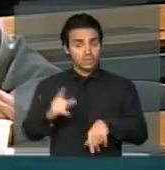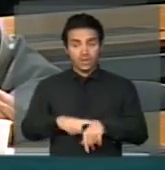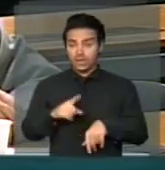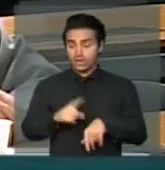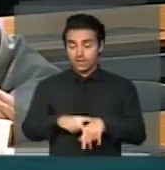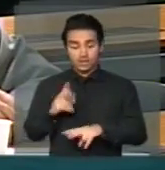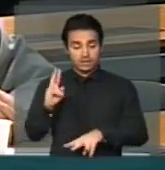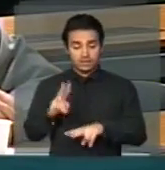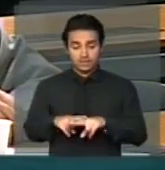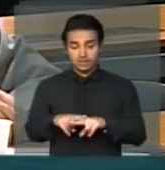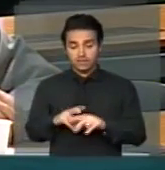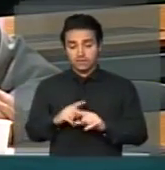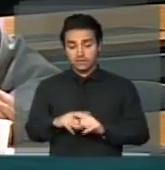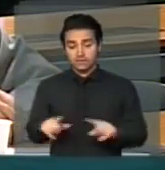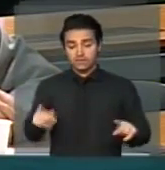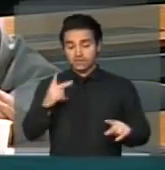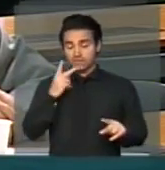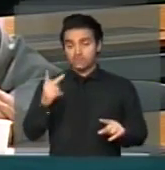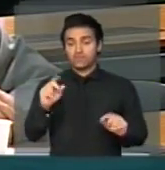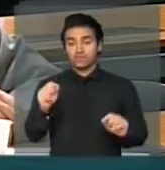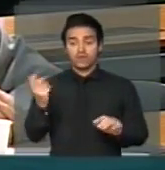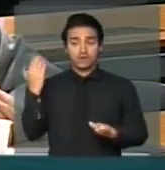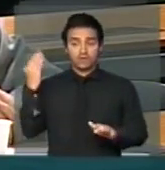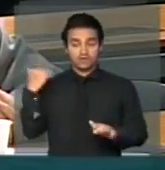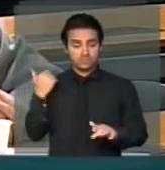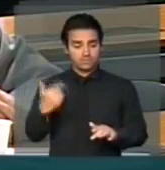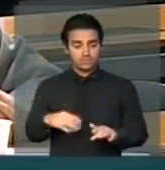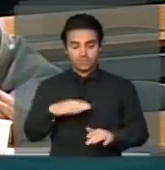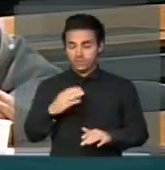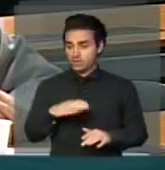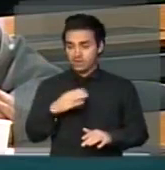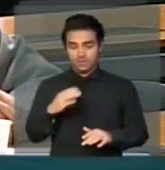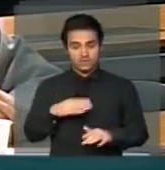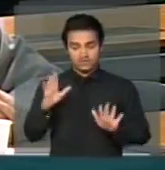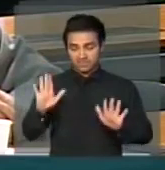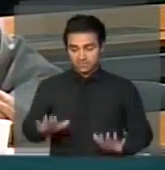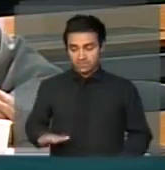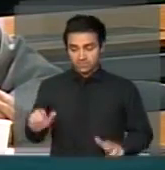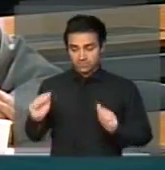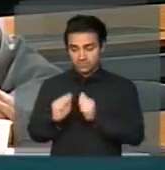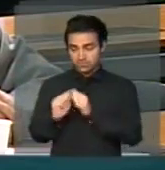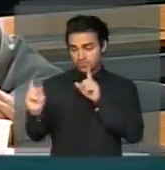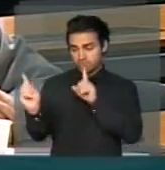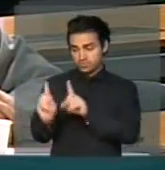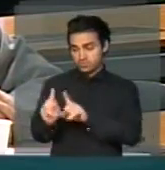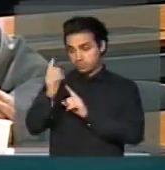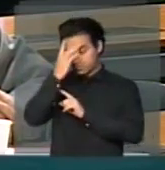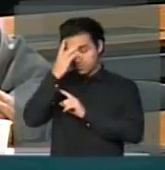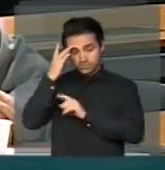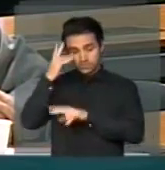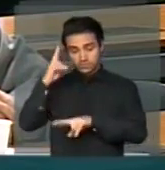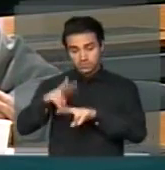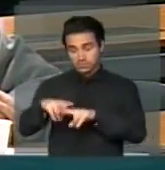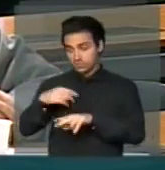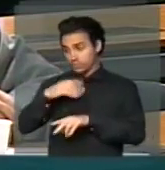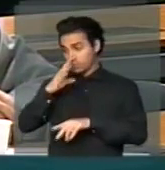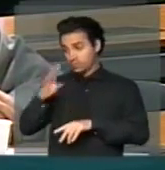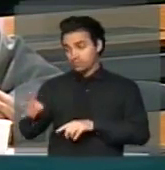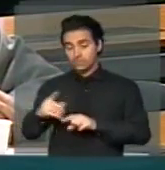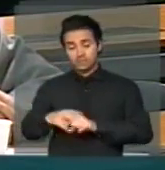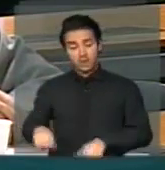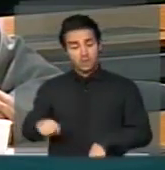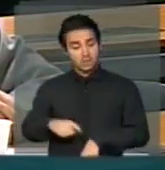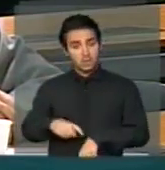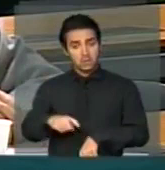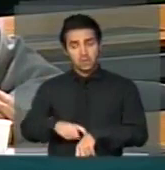e ele disse trora não teria coragem de ficar junto de um preso daquele que ele condenou mas naquele momento